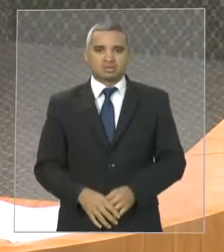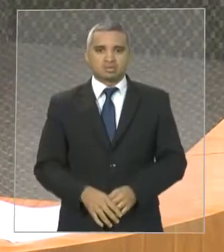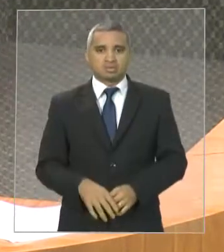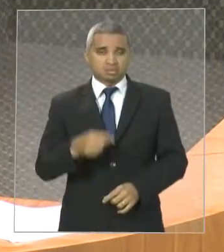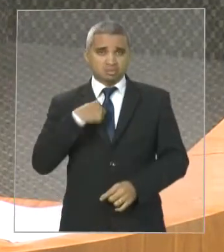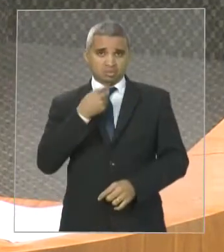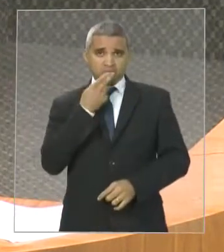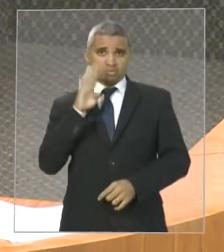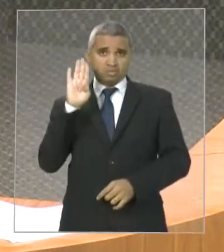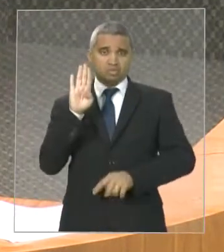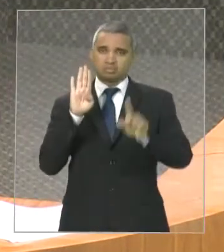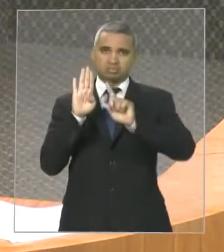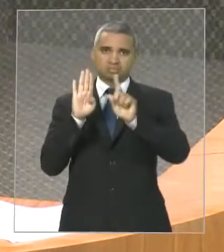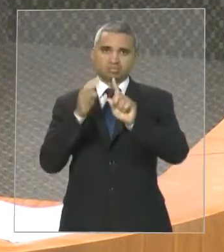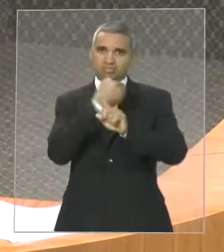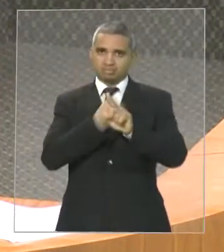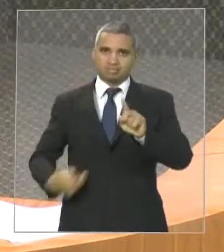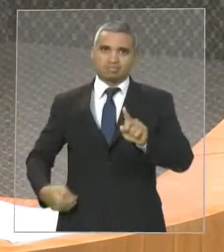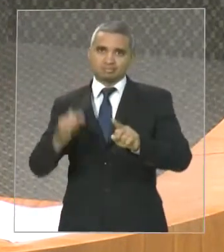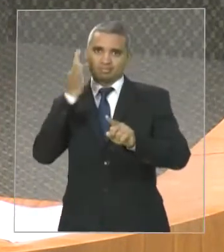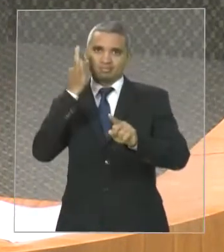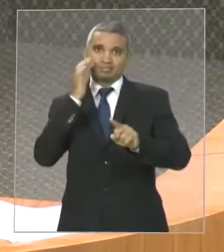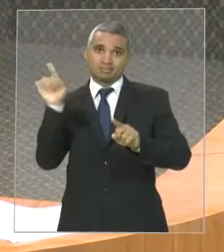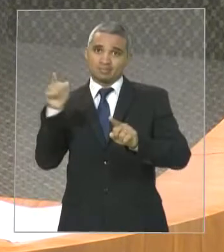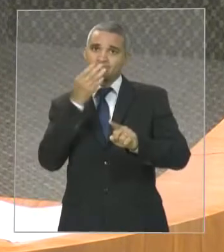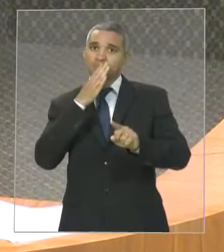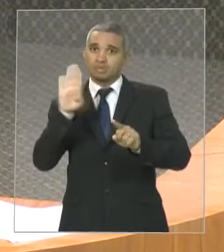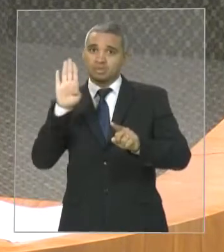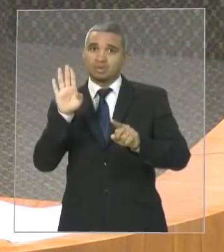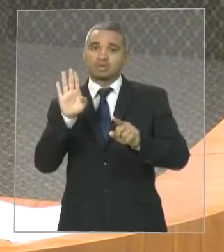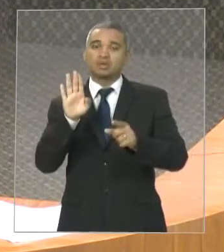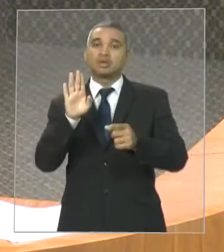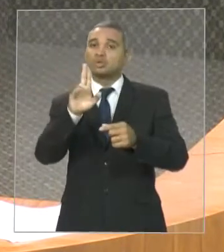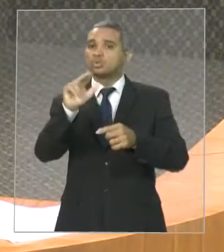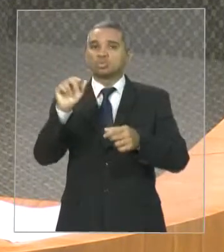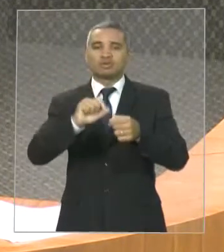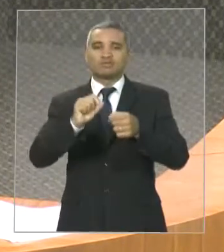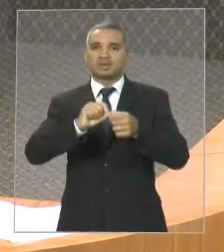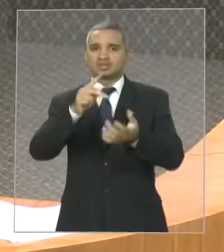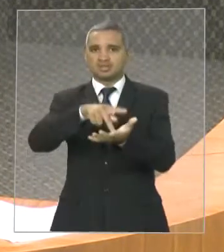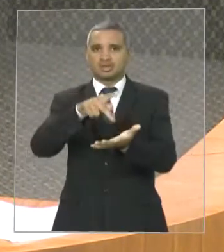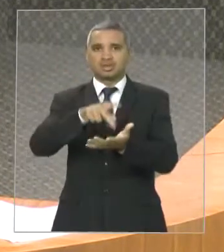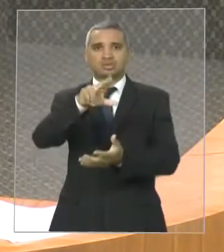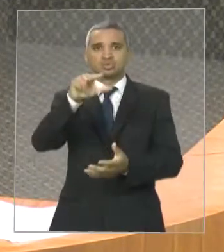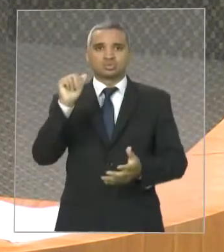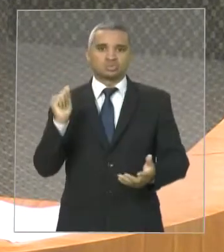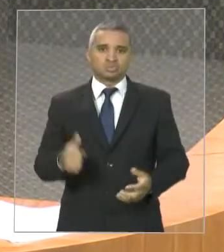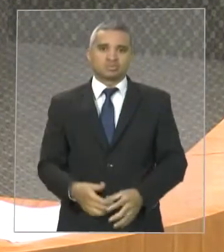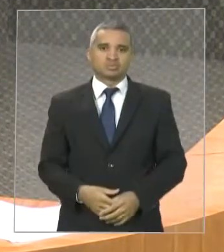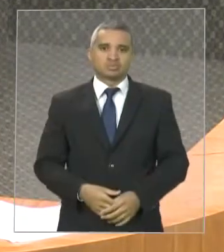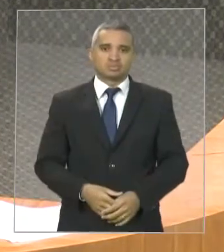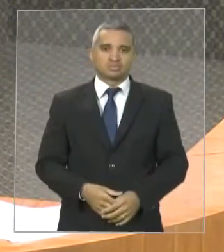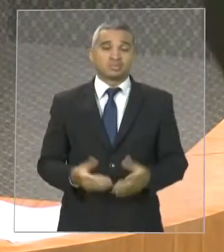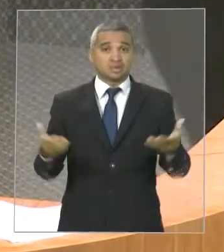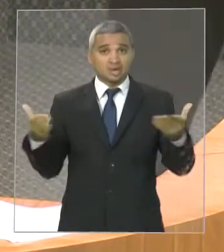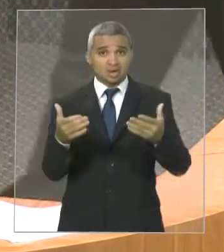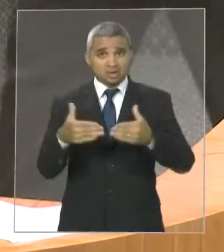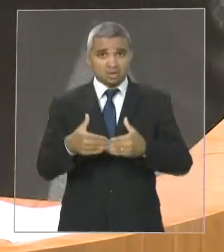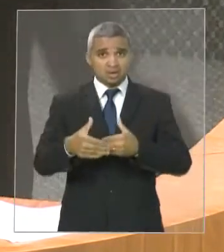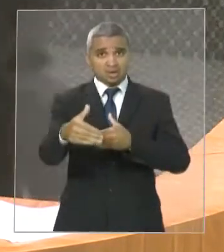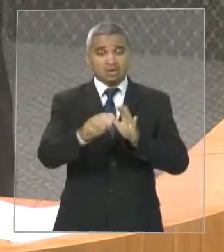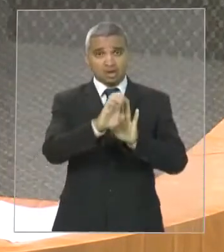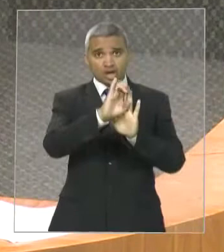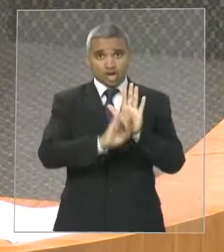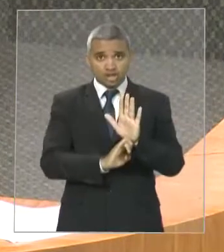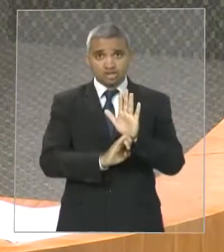Distrito Federal. Promessas que até então não foram cumpridas. E com o edital que está na iminência de 1.300 vagas,